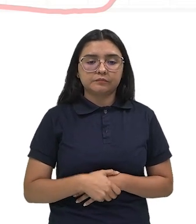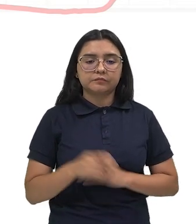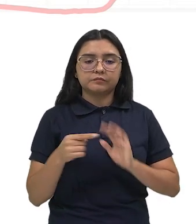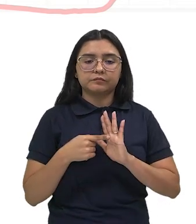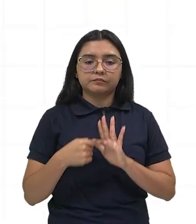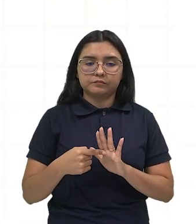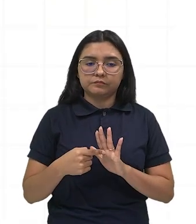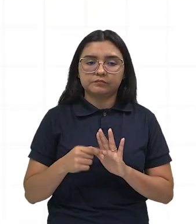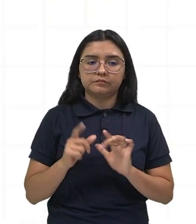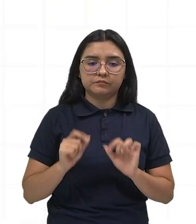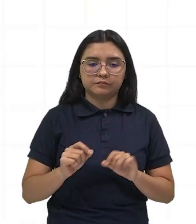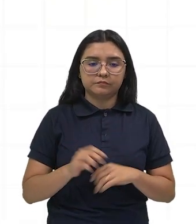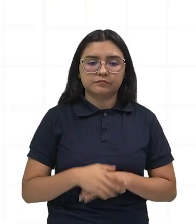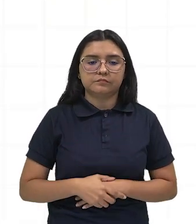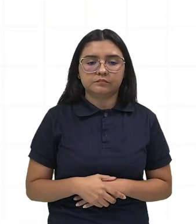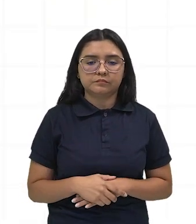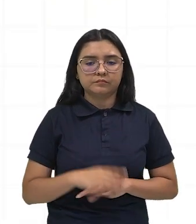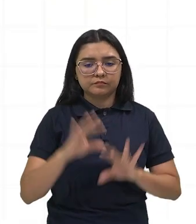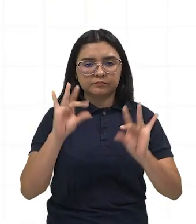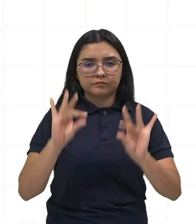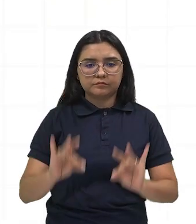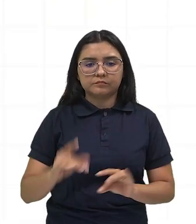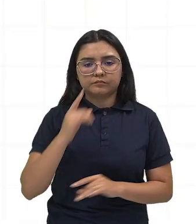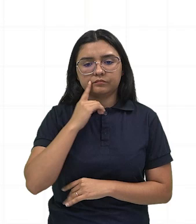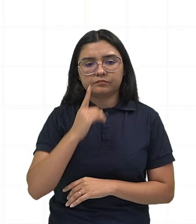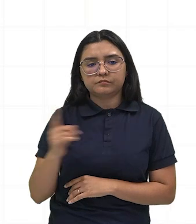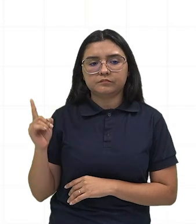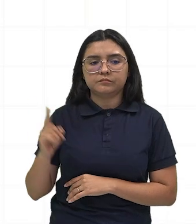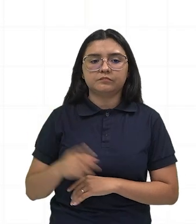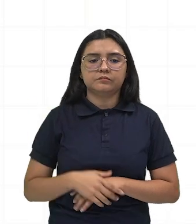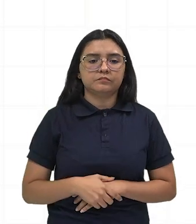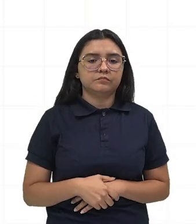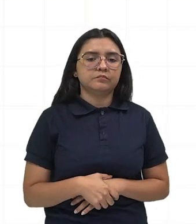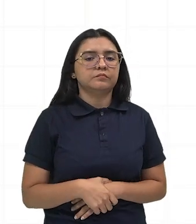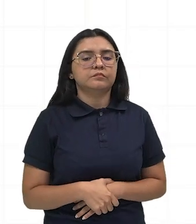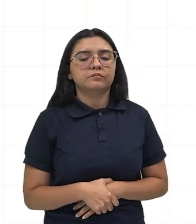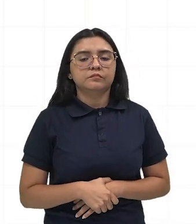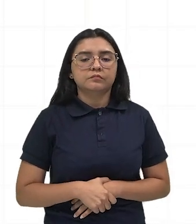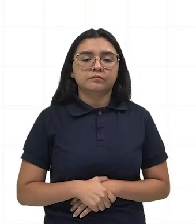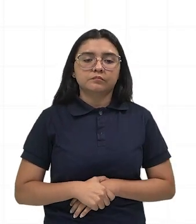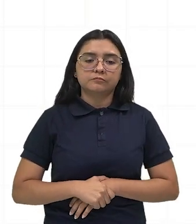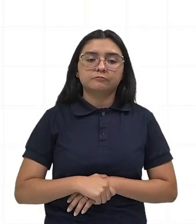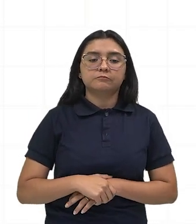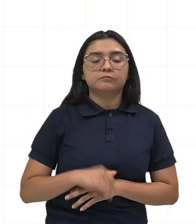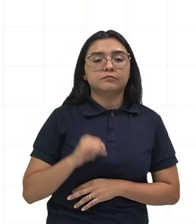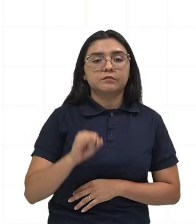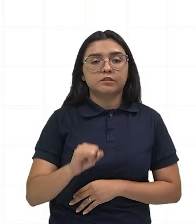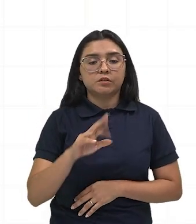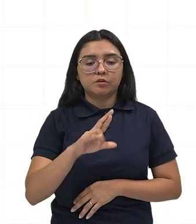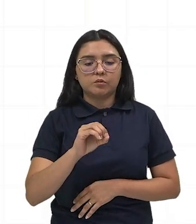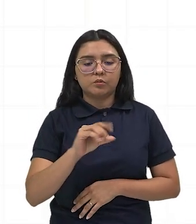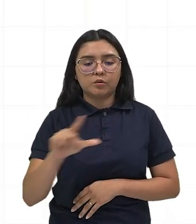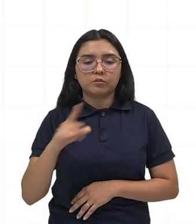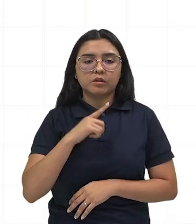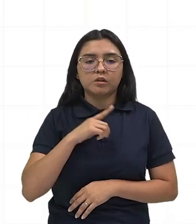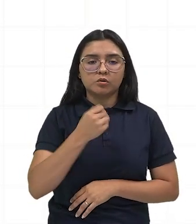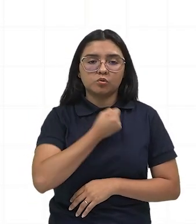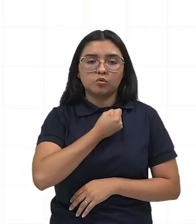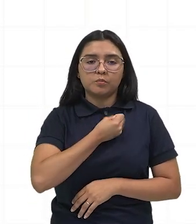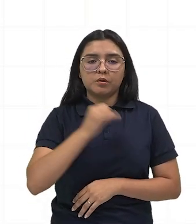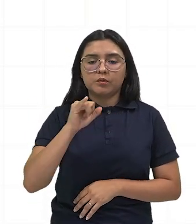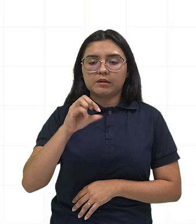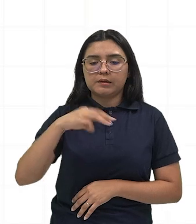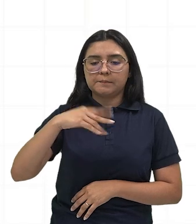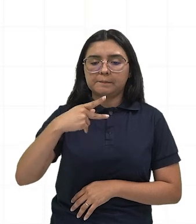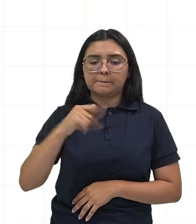sinalizar teoricamente. Beleza? Então tá aí, ó. Casos a considerar quando o rol tiver um número ímpar de termo, olha, que